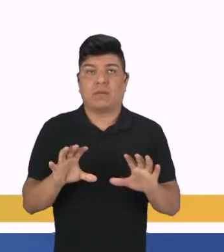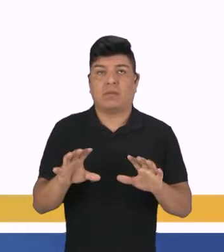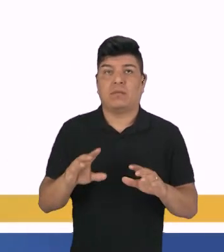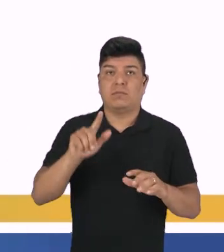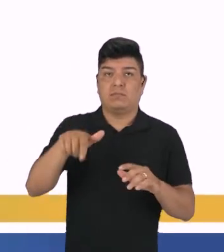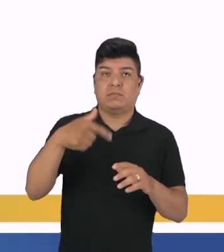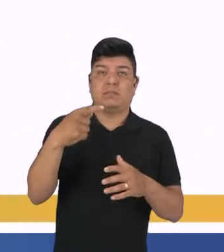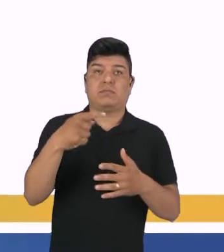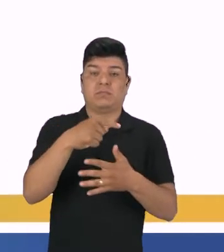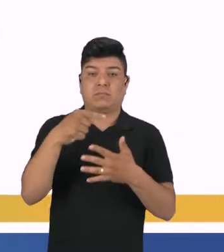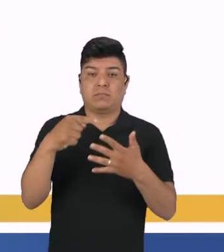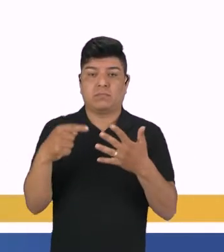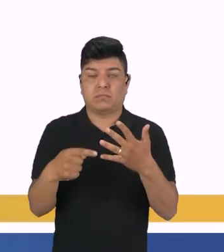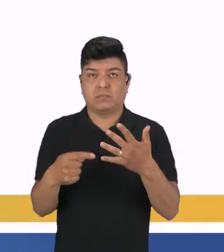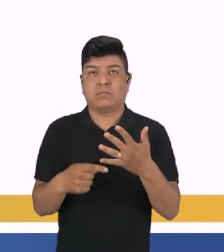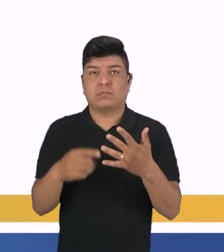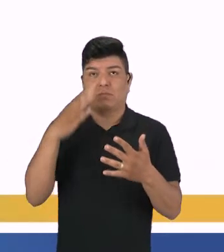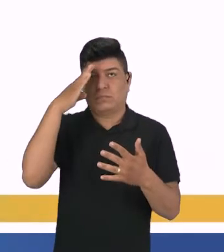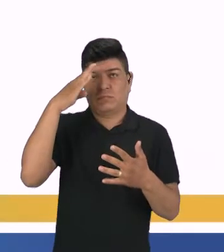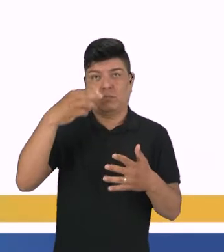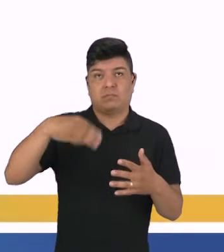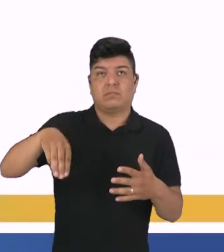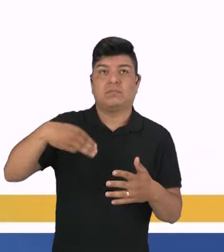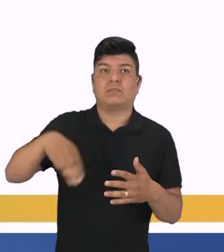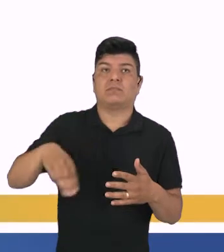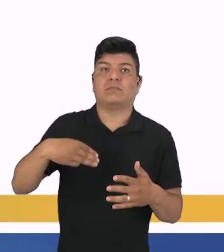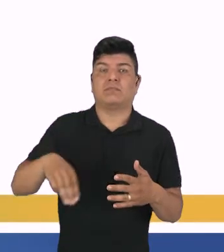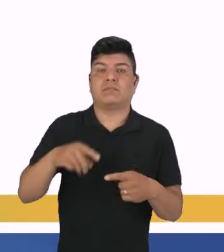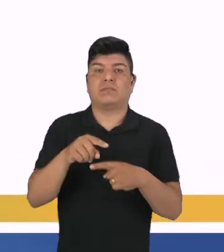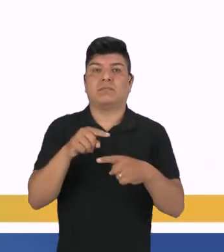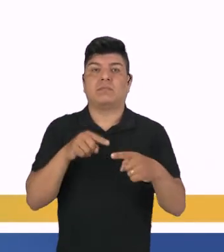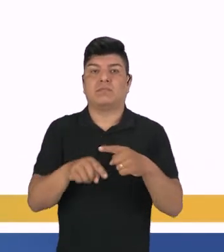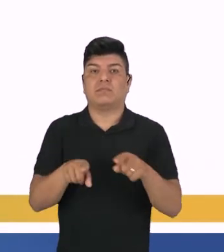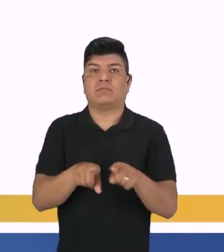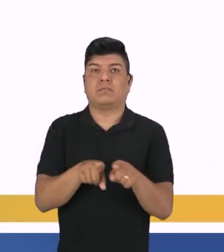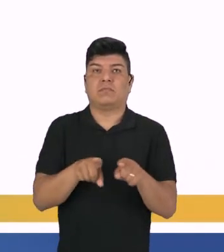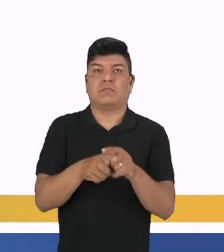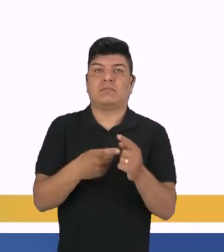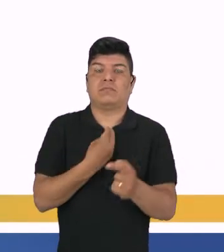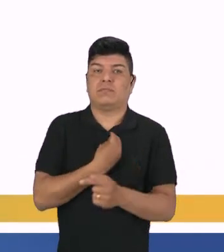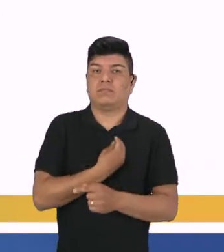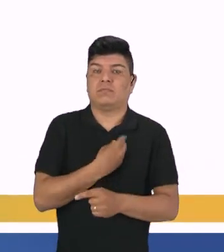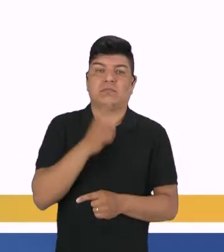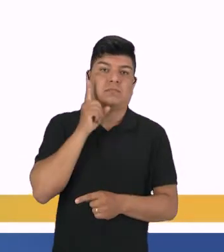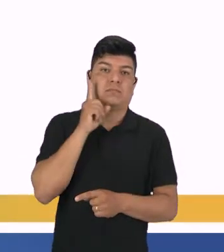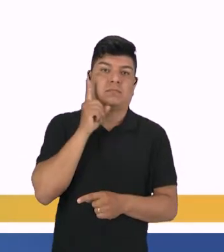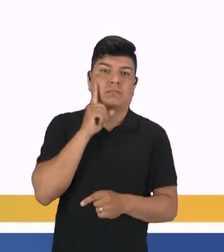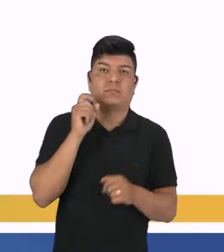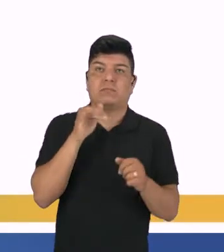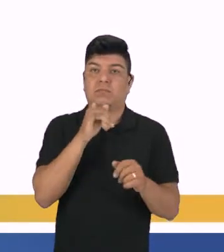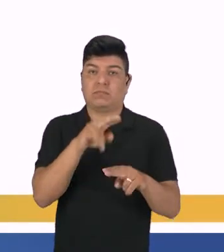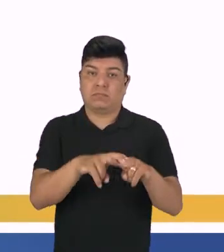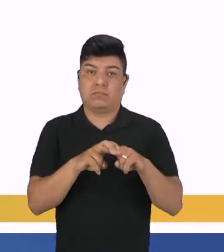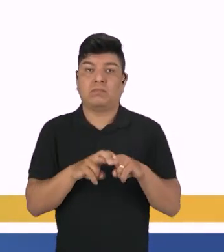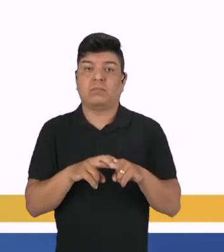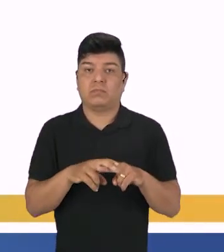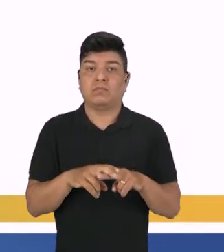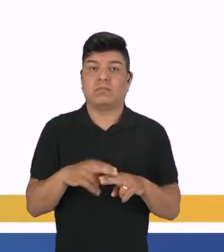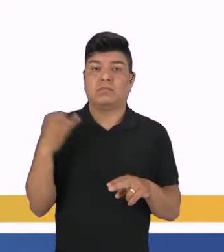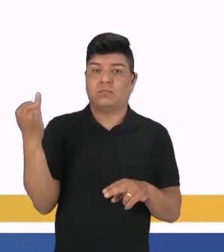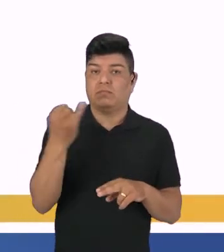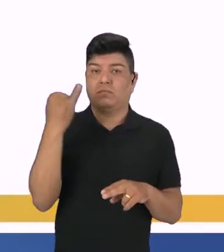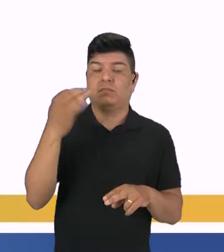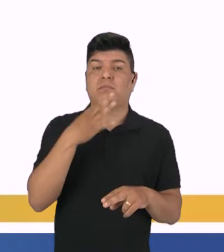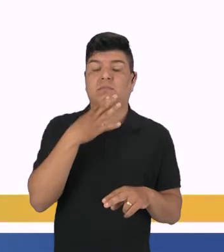Assim como as outras operações fundamentais da matemática, a divisão também está presente no nosso cotidiano. Por isso, é